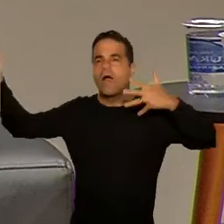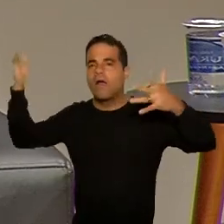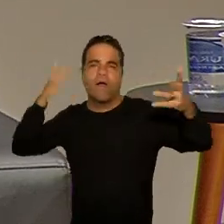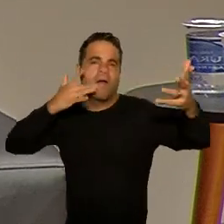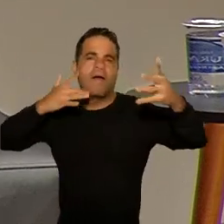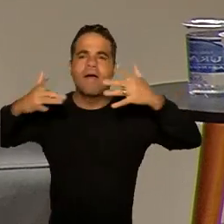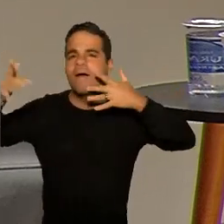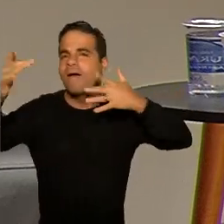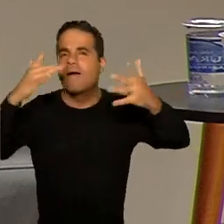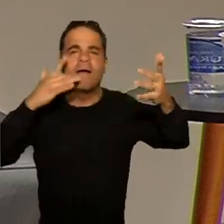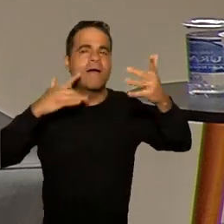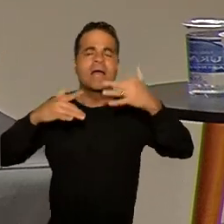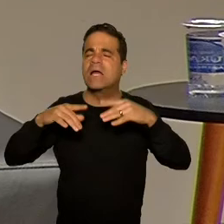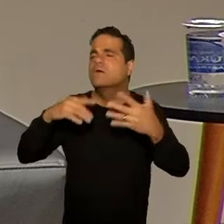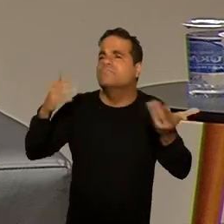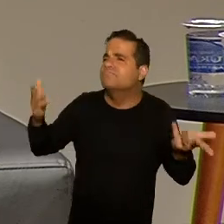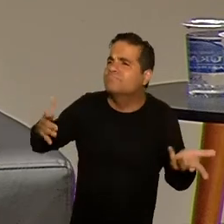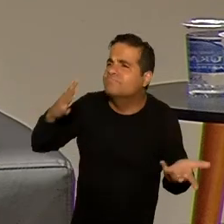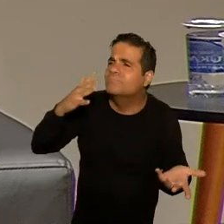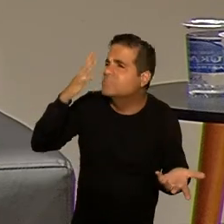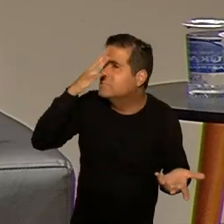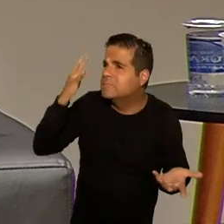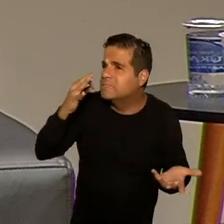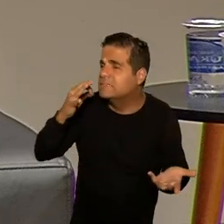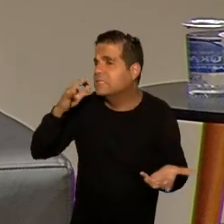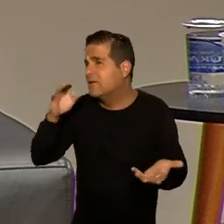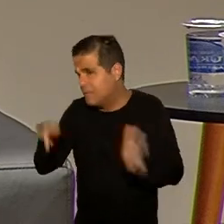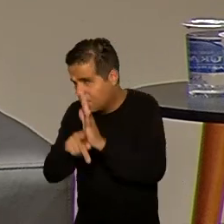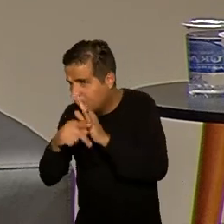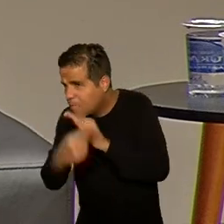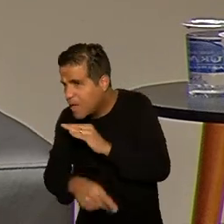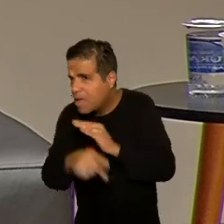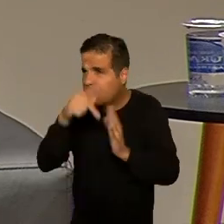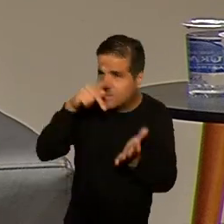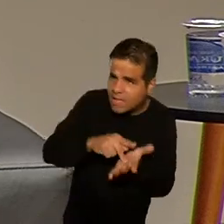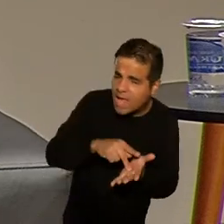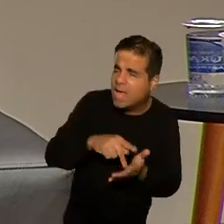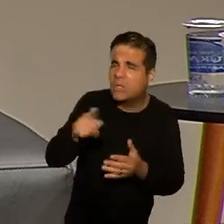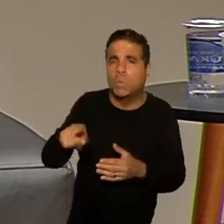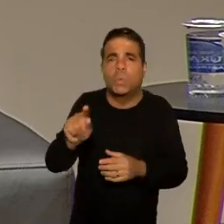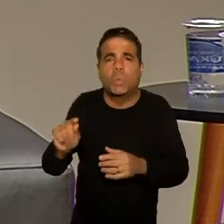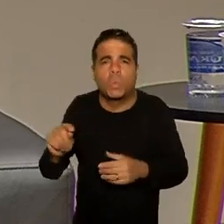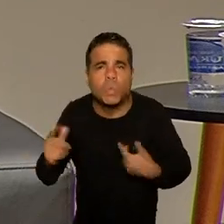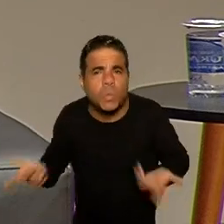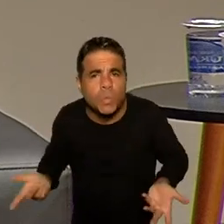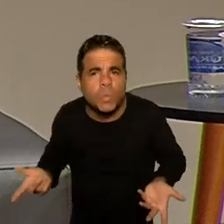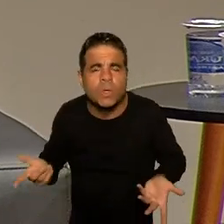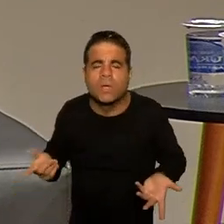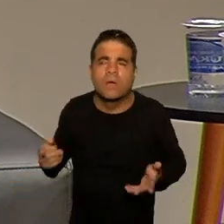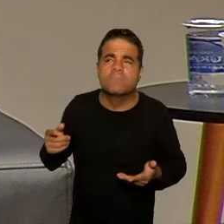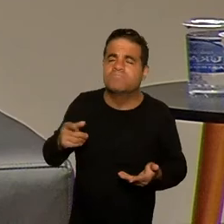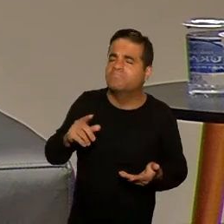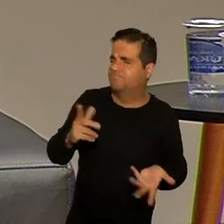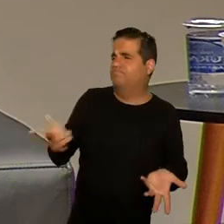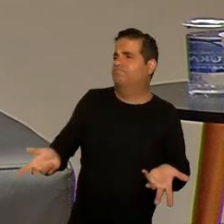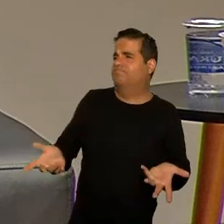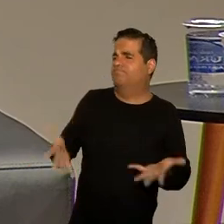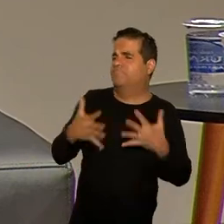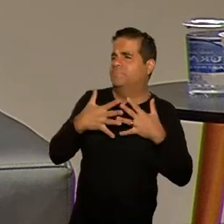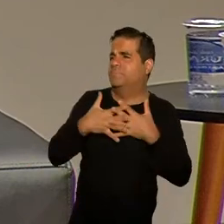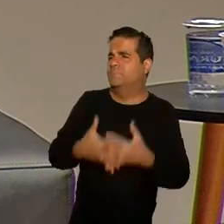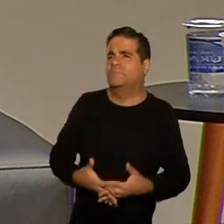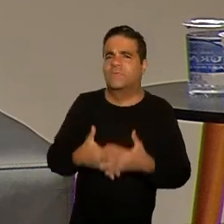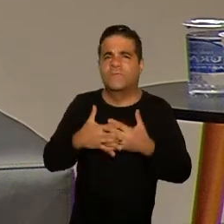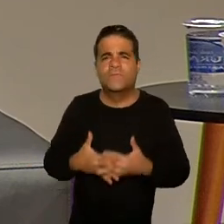um papel que a gente não conseguia saber se era parte do script ou se não era e essa confusão